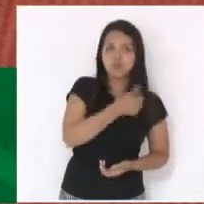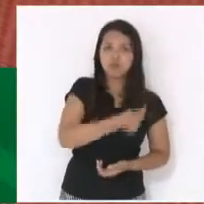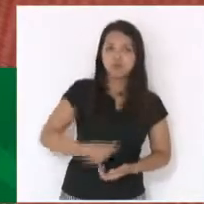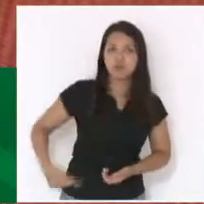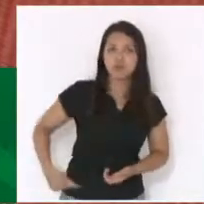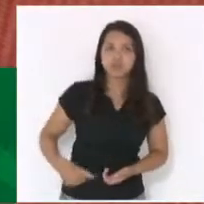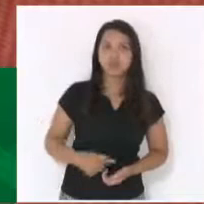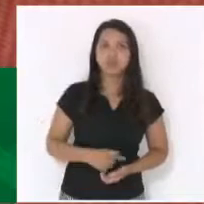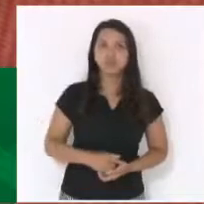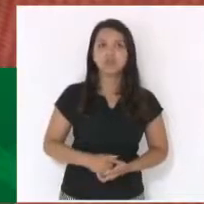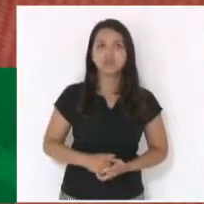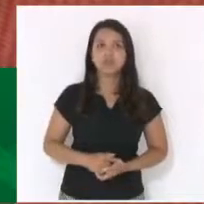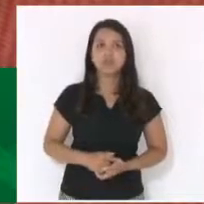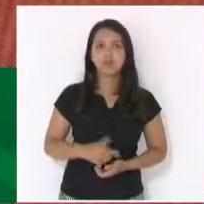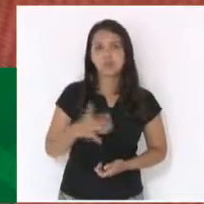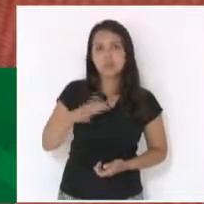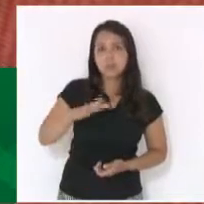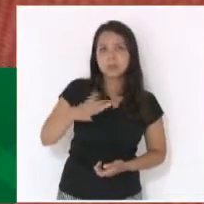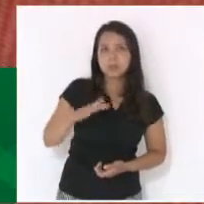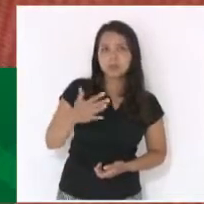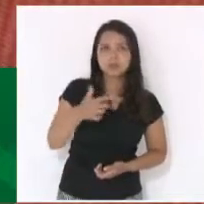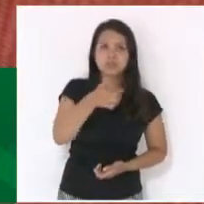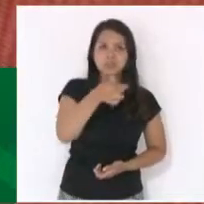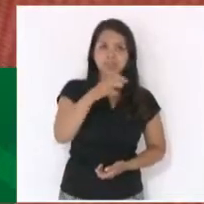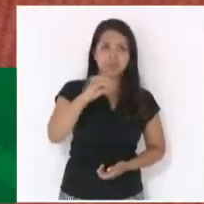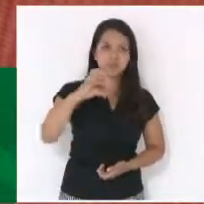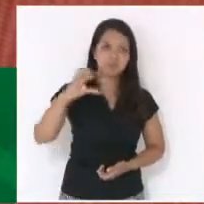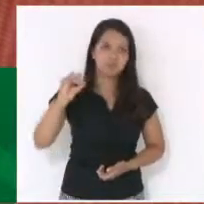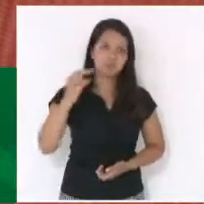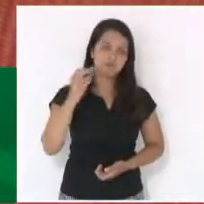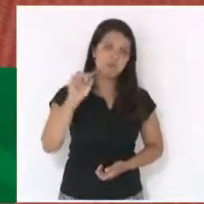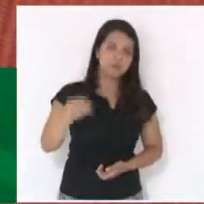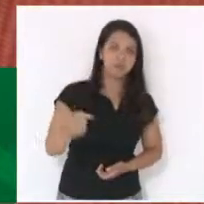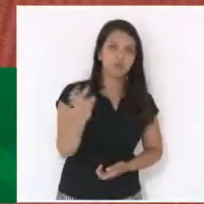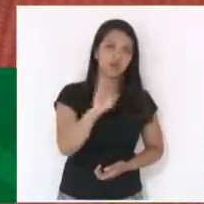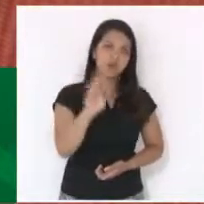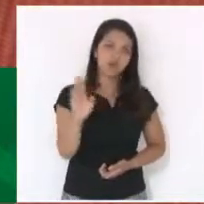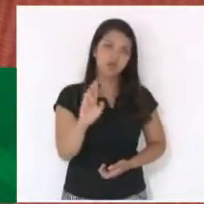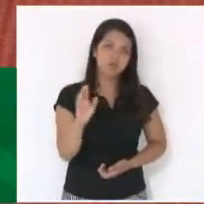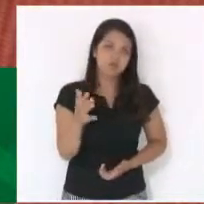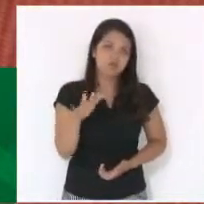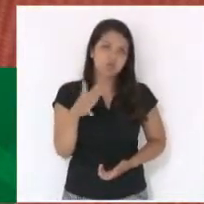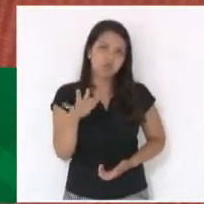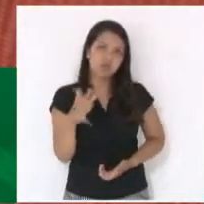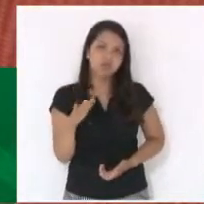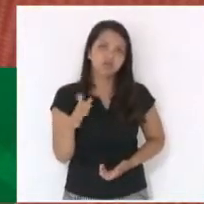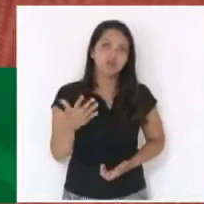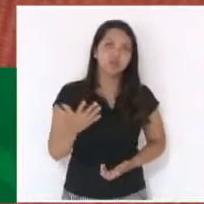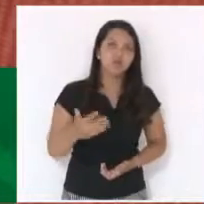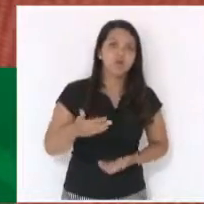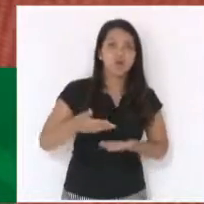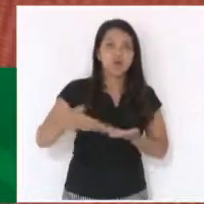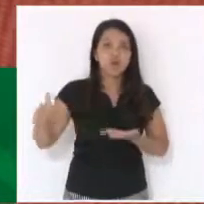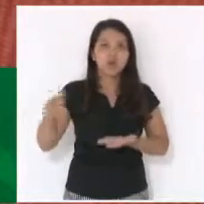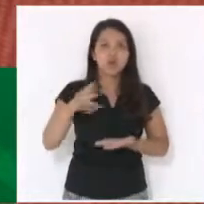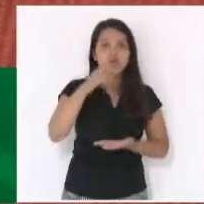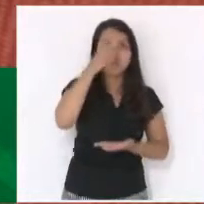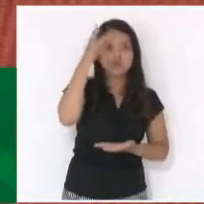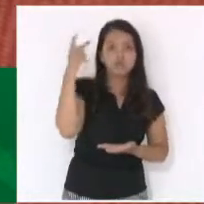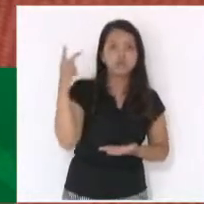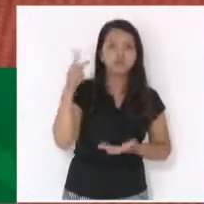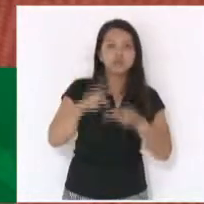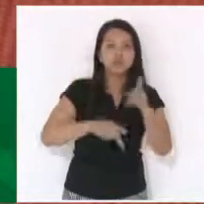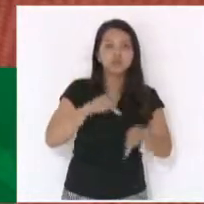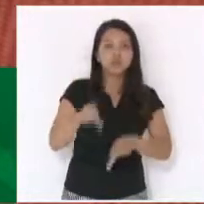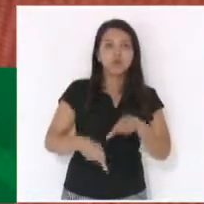aproximadamente 100 mil reais nem isso não é isso um abraço são pessoas da educação da